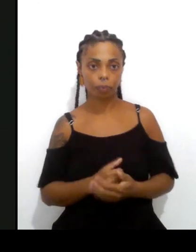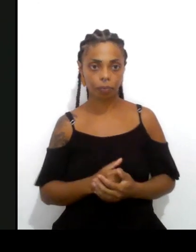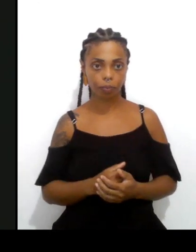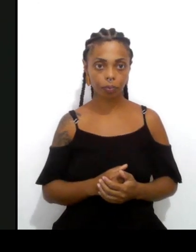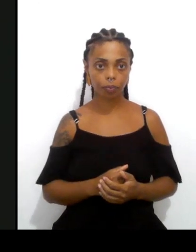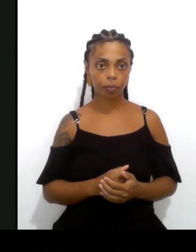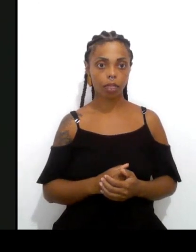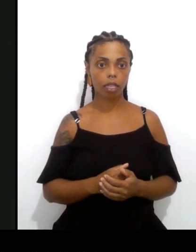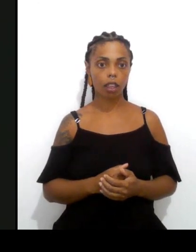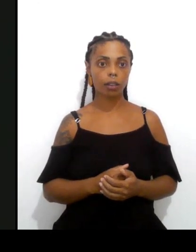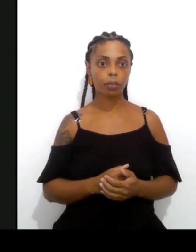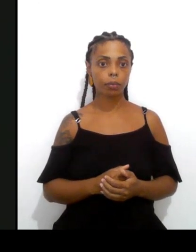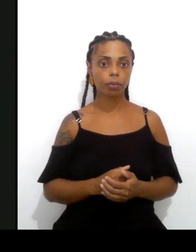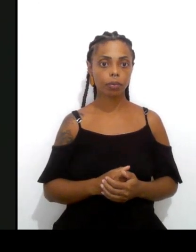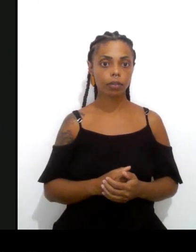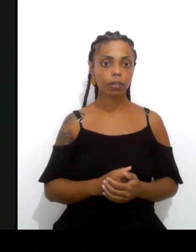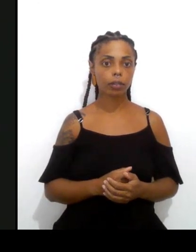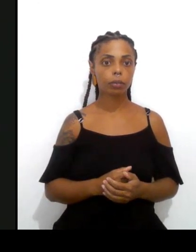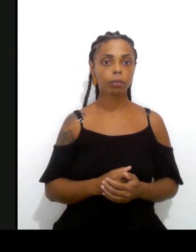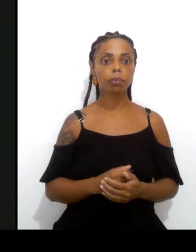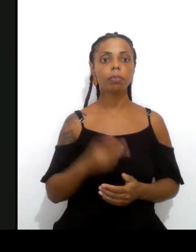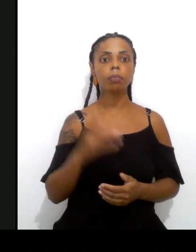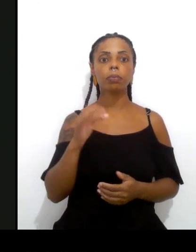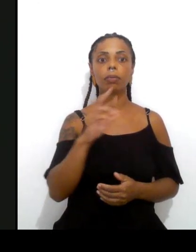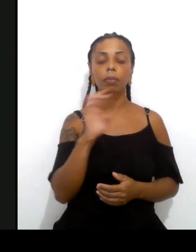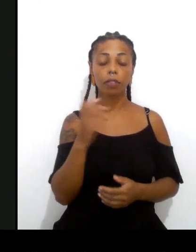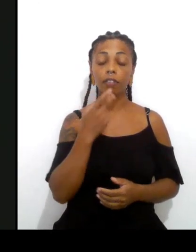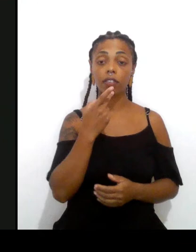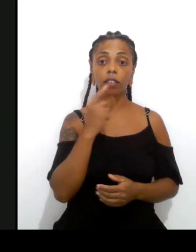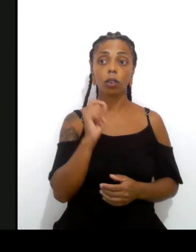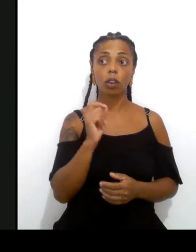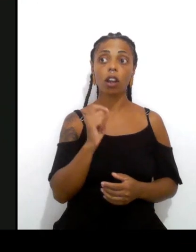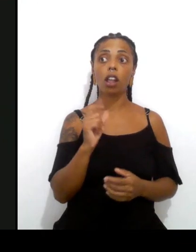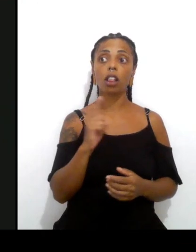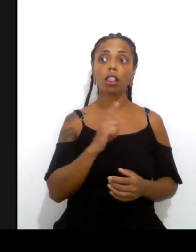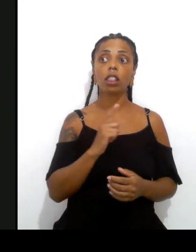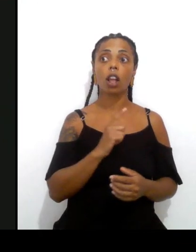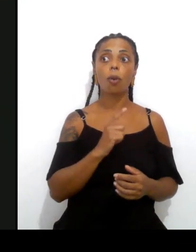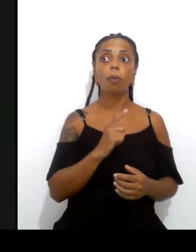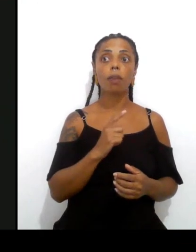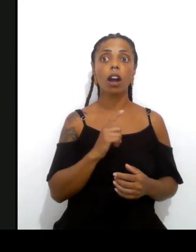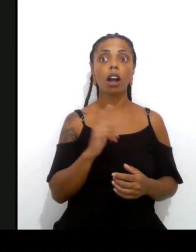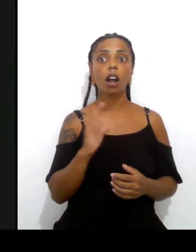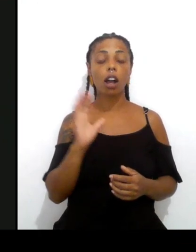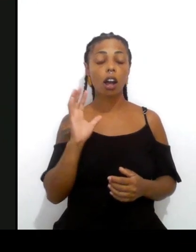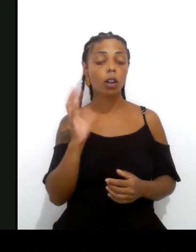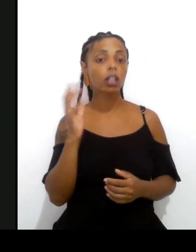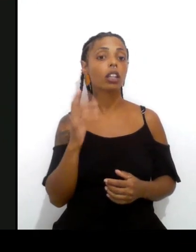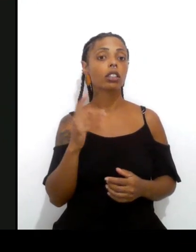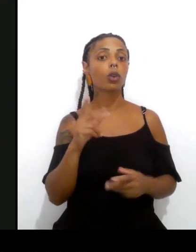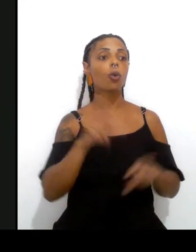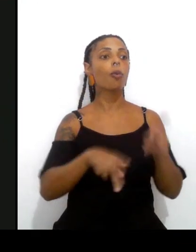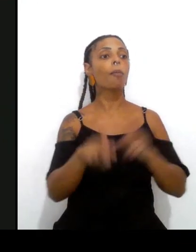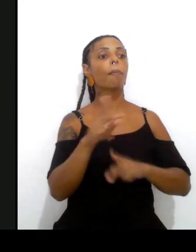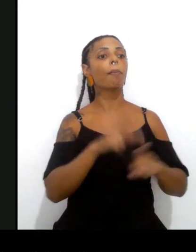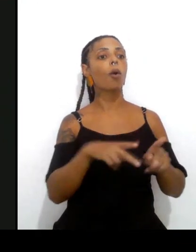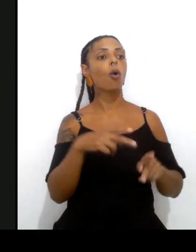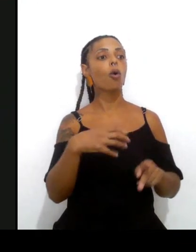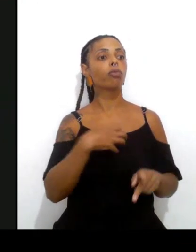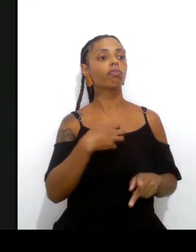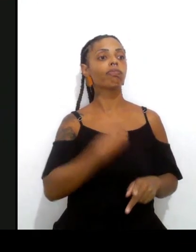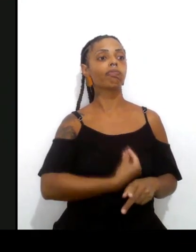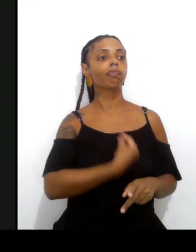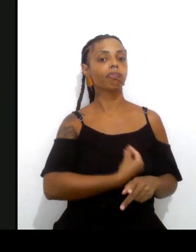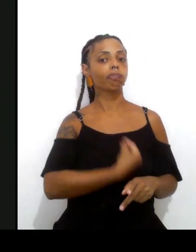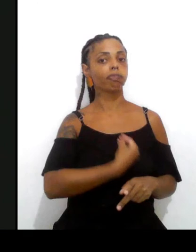trata de um drama que eu creio vivido pelo amor e se pode perceber nos